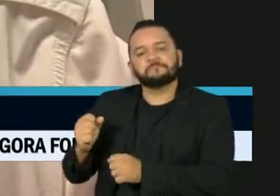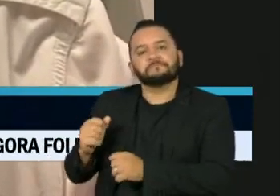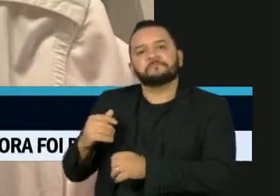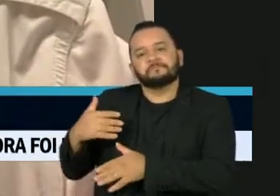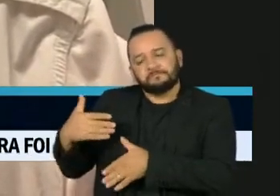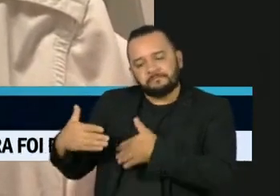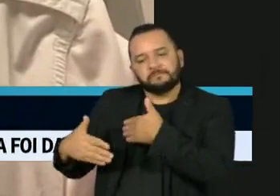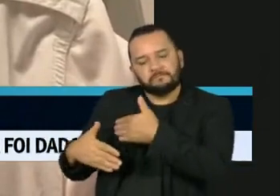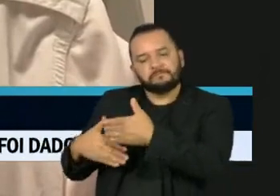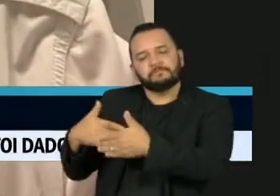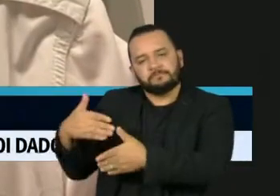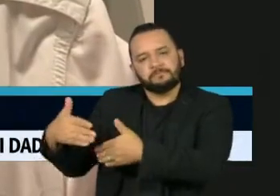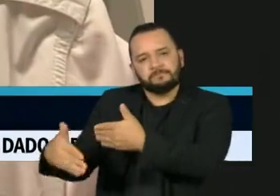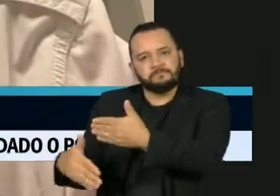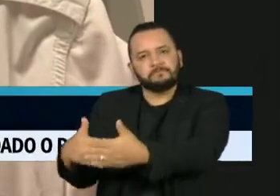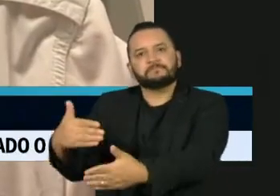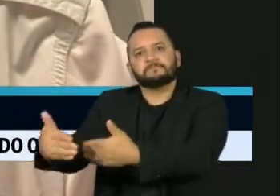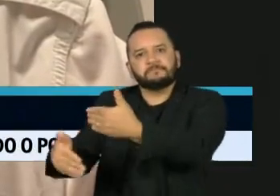vezes objeto de